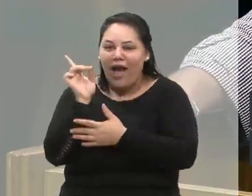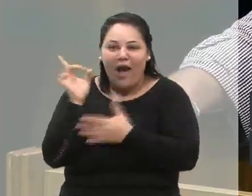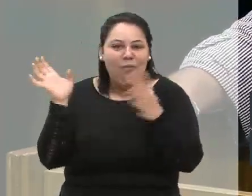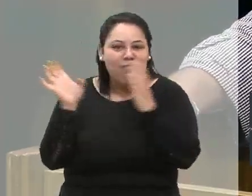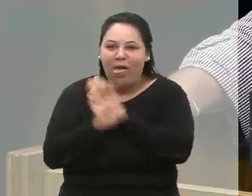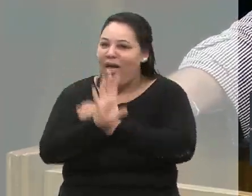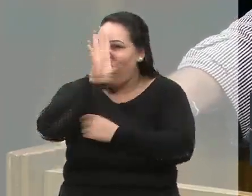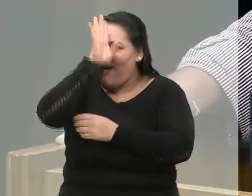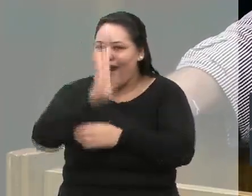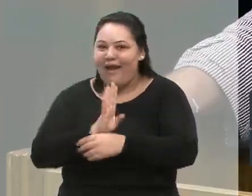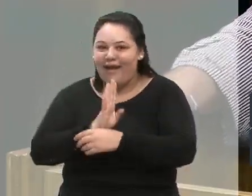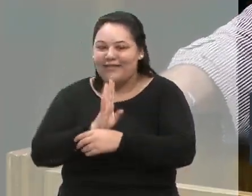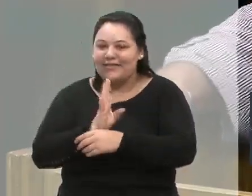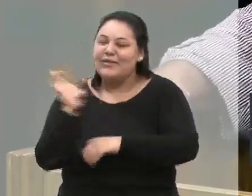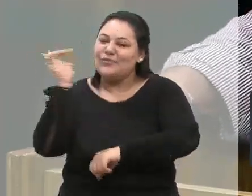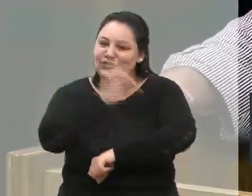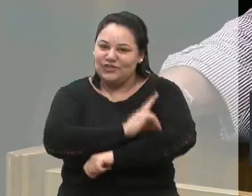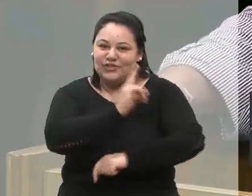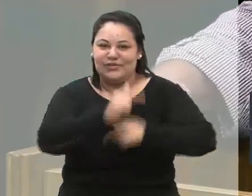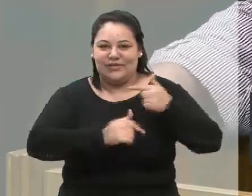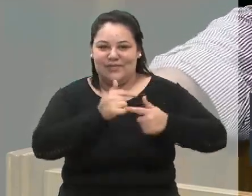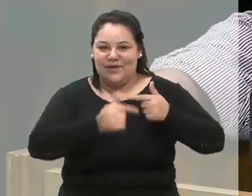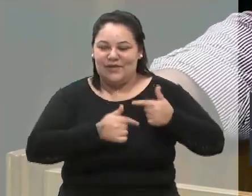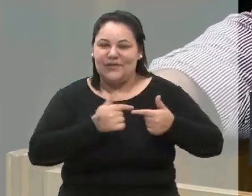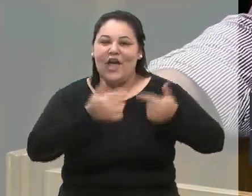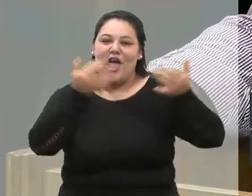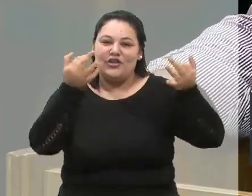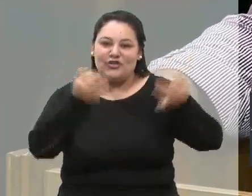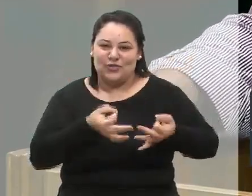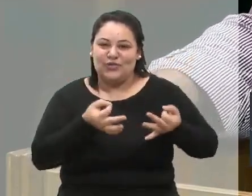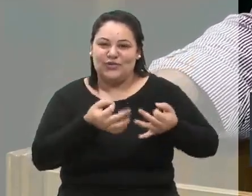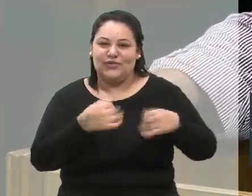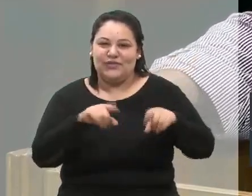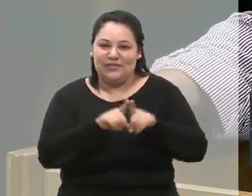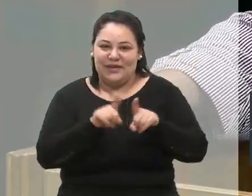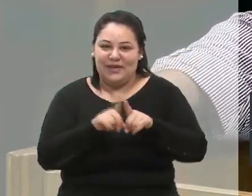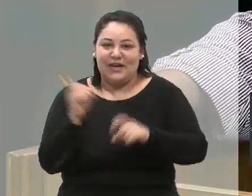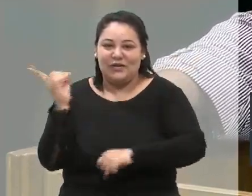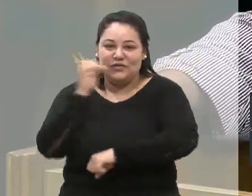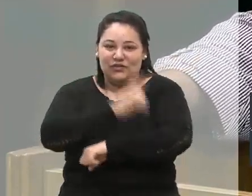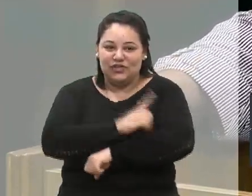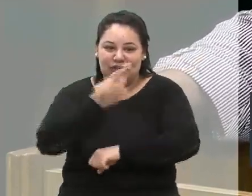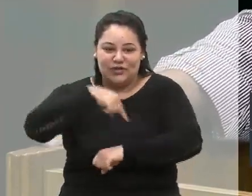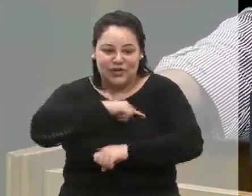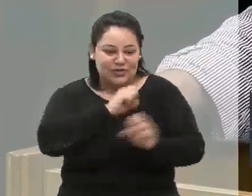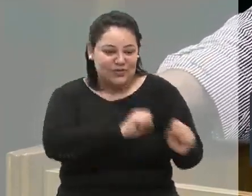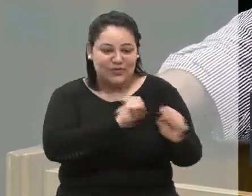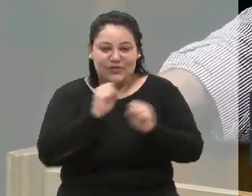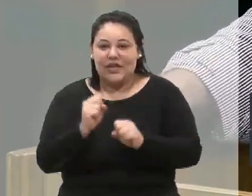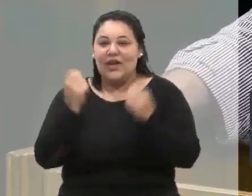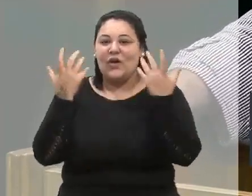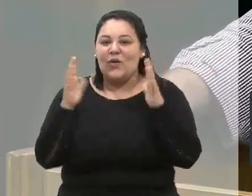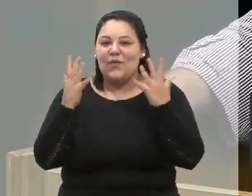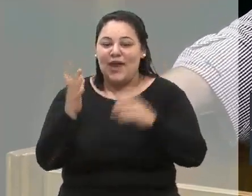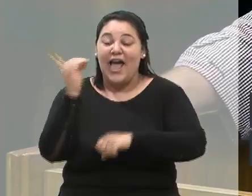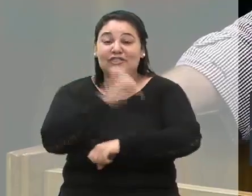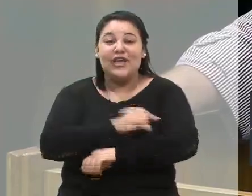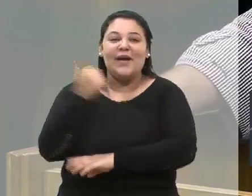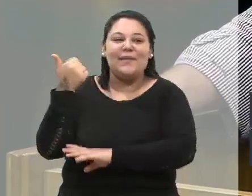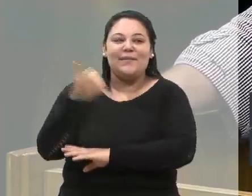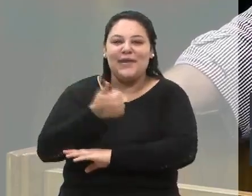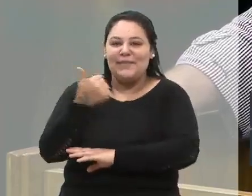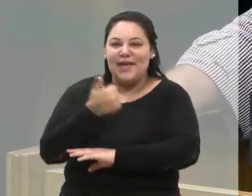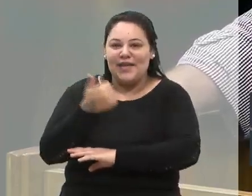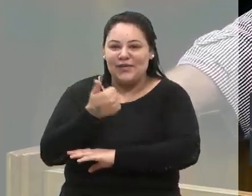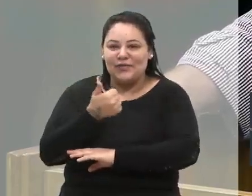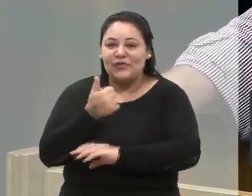Então, sim, o Dia do Trabalhador, nada mais justo, dia a gente poder comemorar. Então, dia 1º,